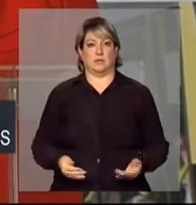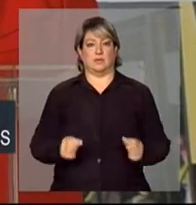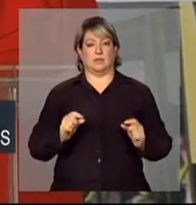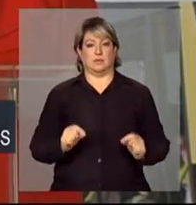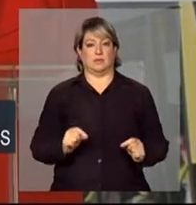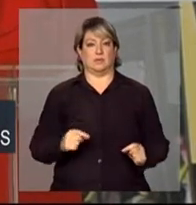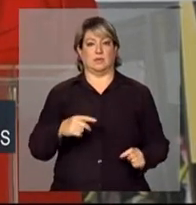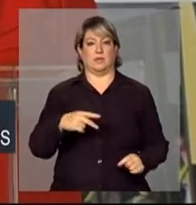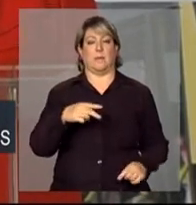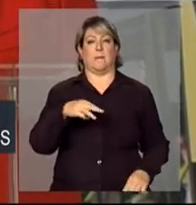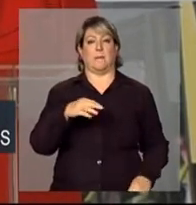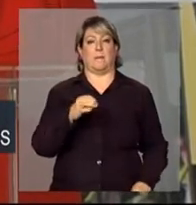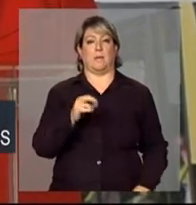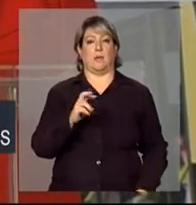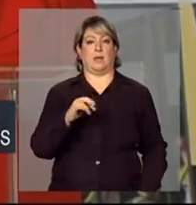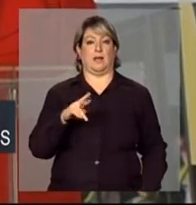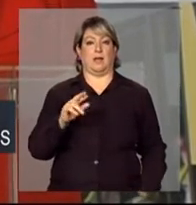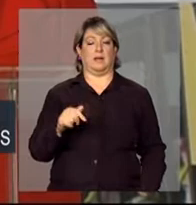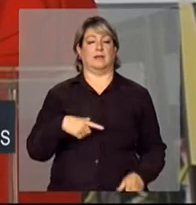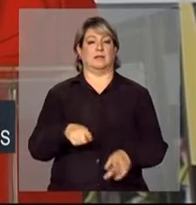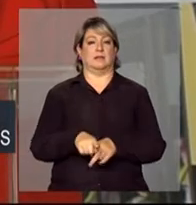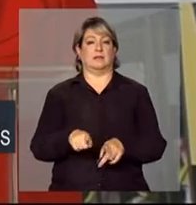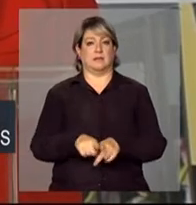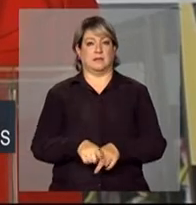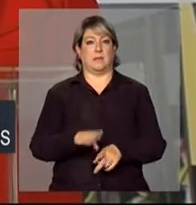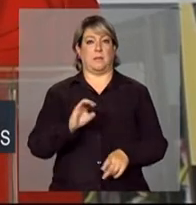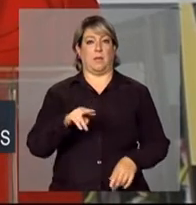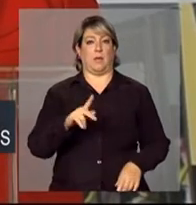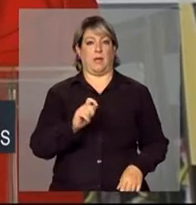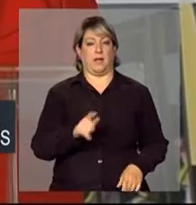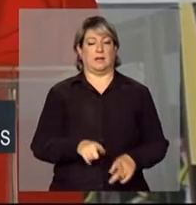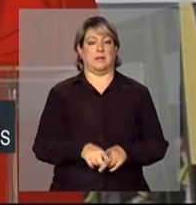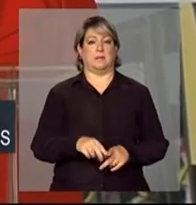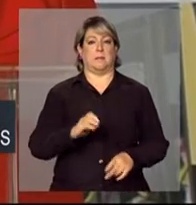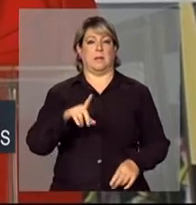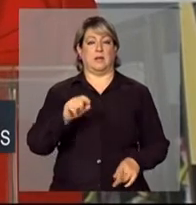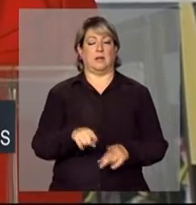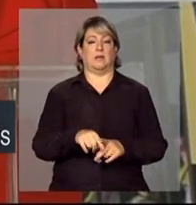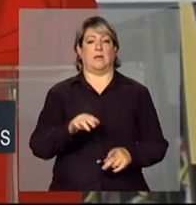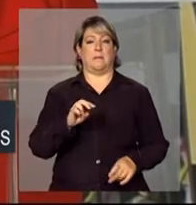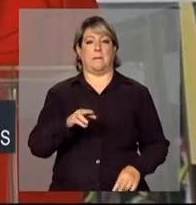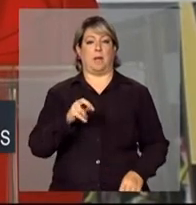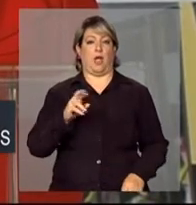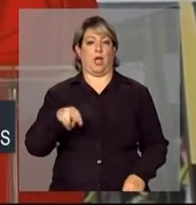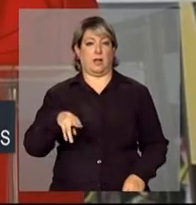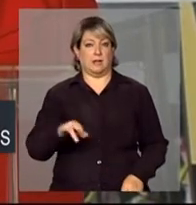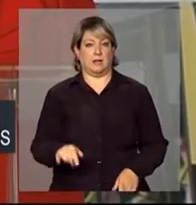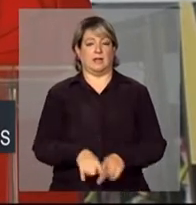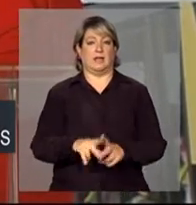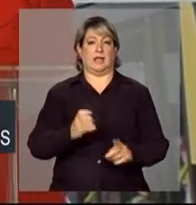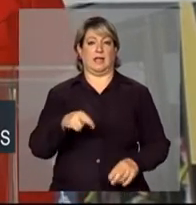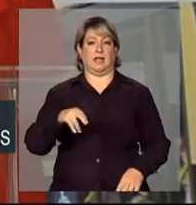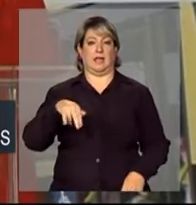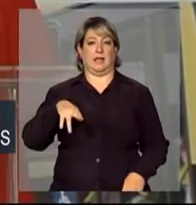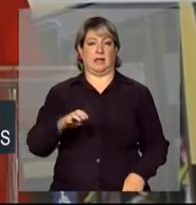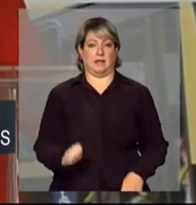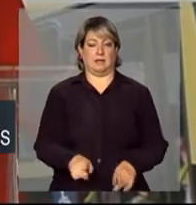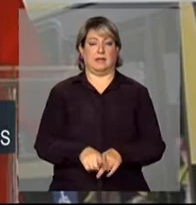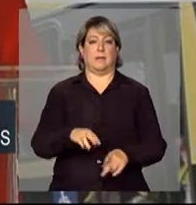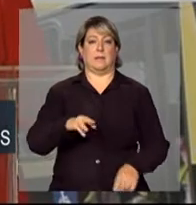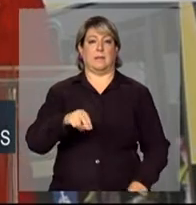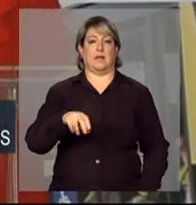Alceu Moreira, Assis Melo, Bongás, Fernando Marrone, Henrique Fontana, Manuela